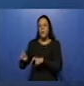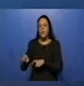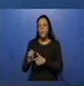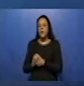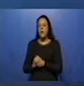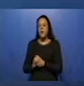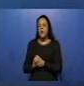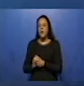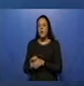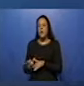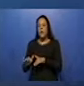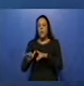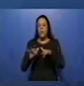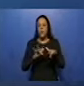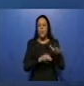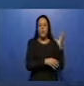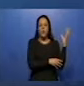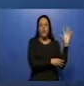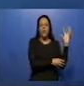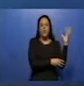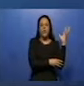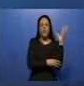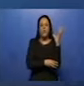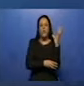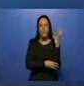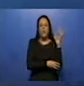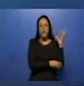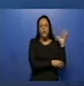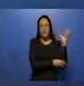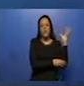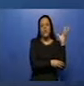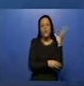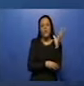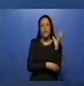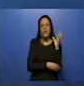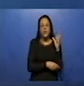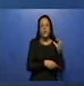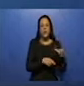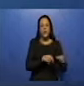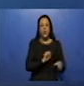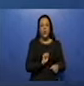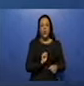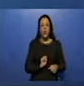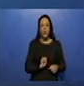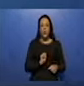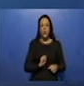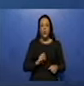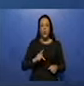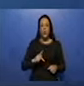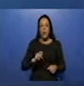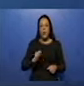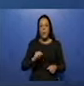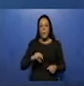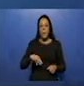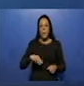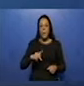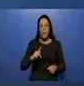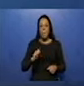florestas dos pampas, que é um tipo de vegetação da região sul. D.